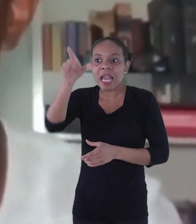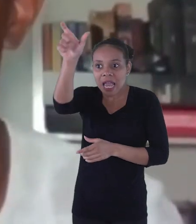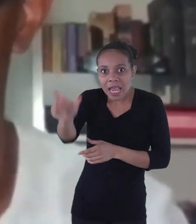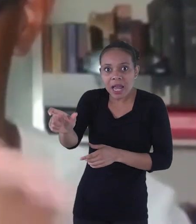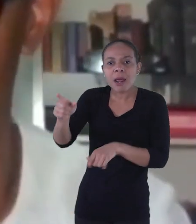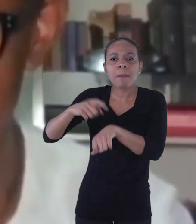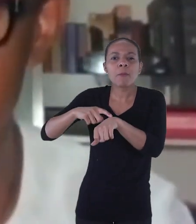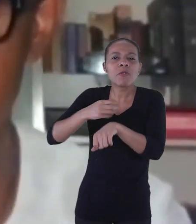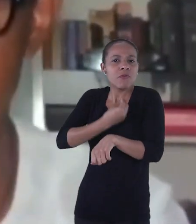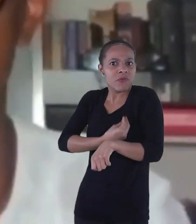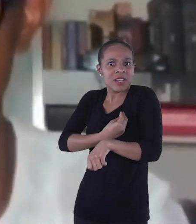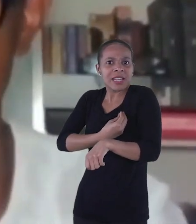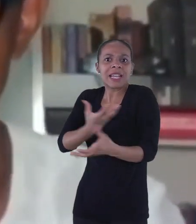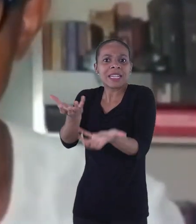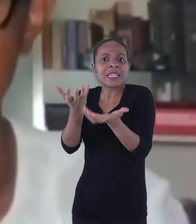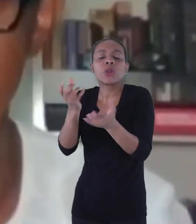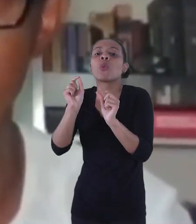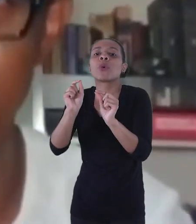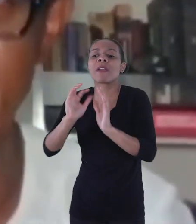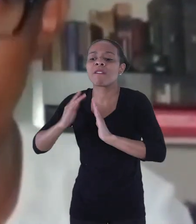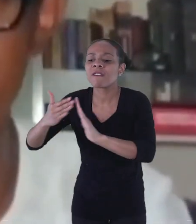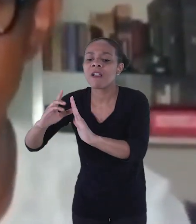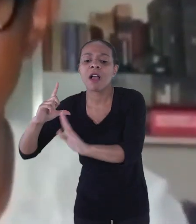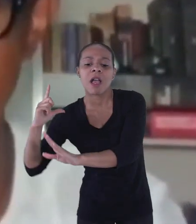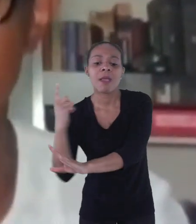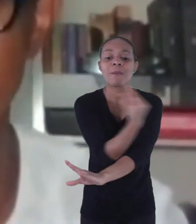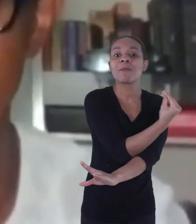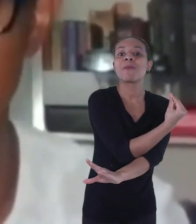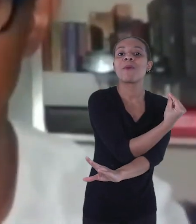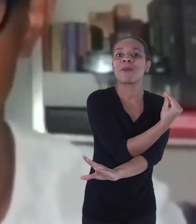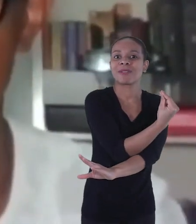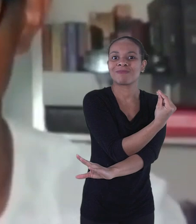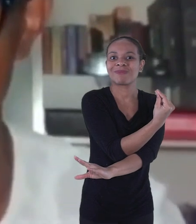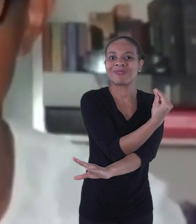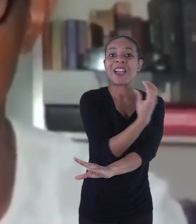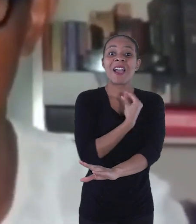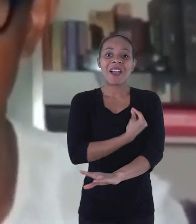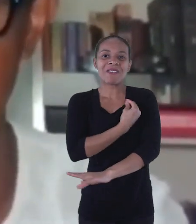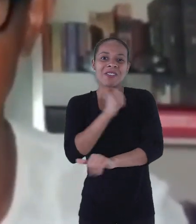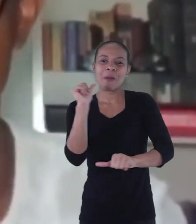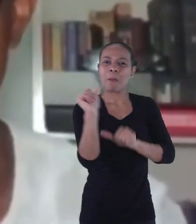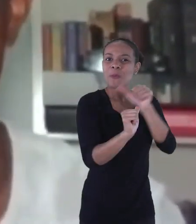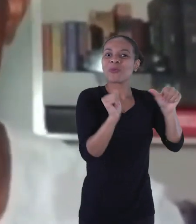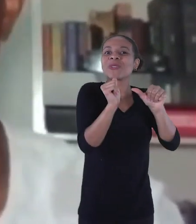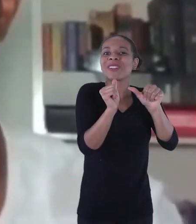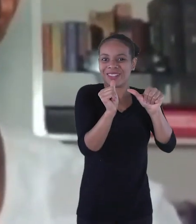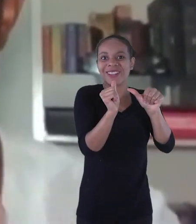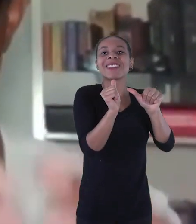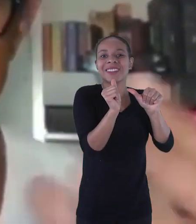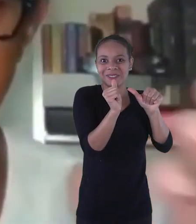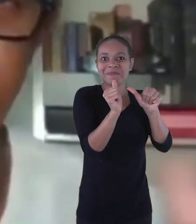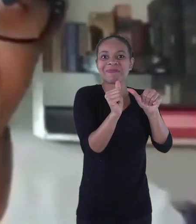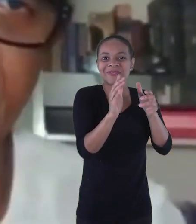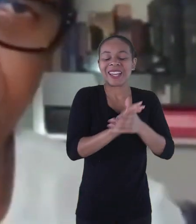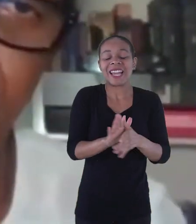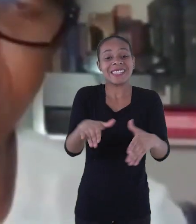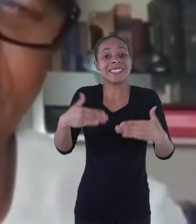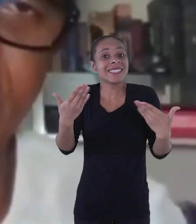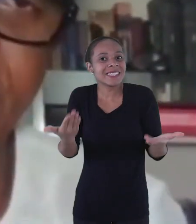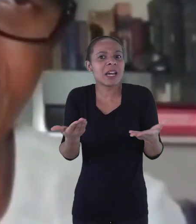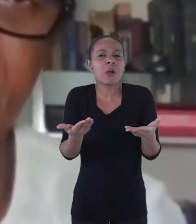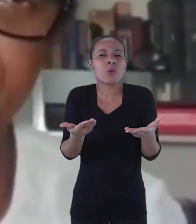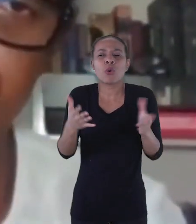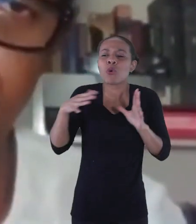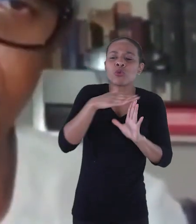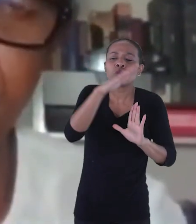na vida dela. Ela escreveu um livro para mudar a vida dela, né? Ou seja, sair da favela. Então,